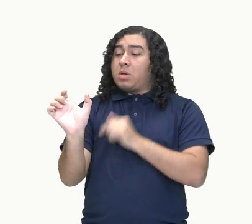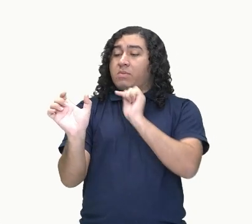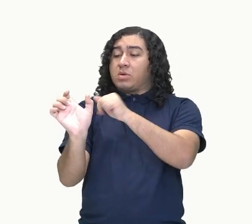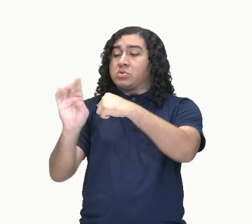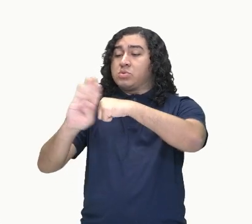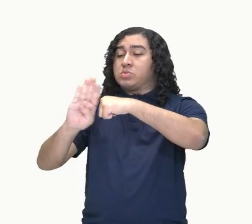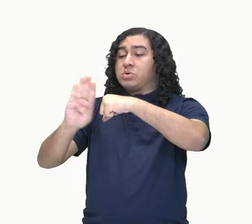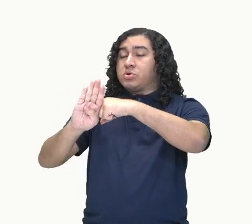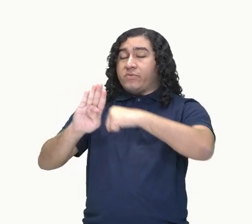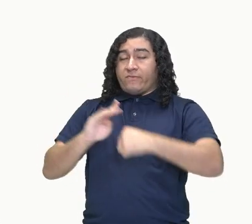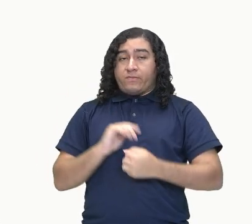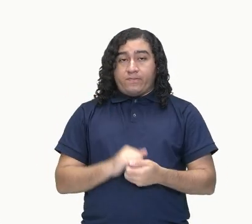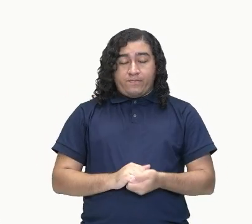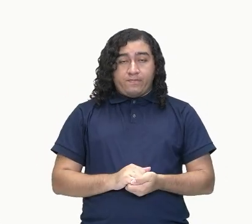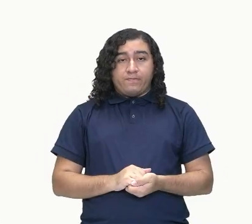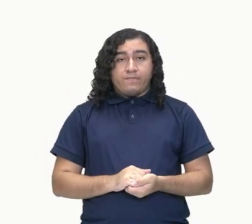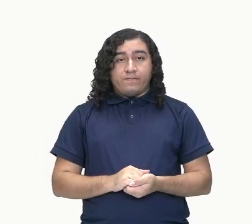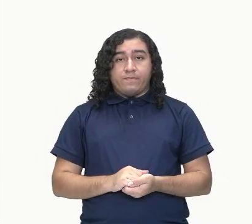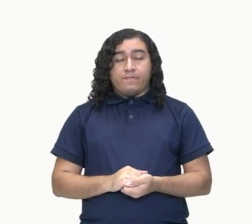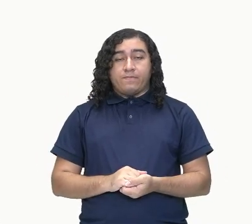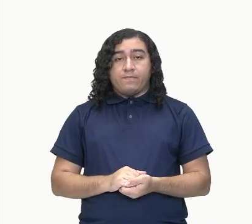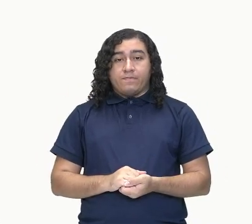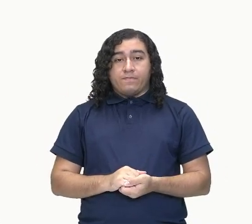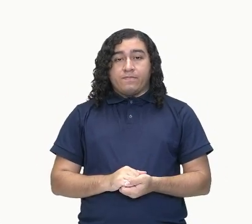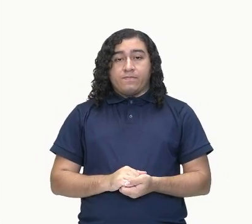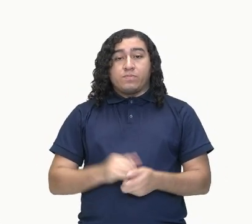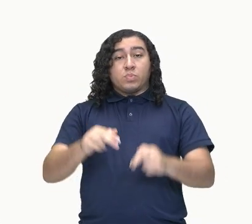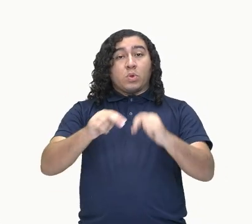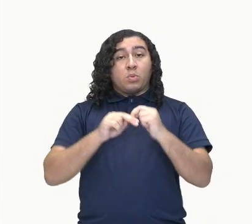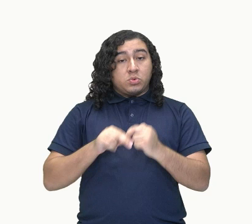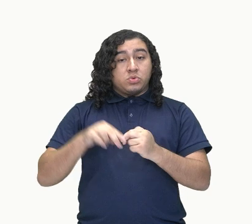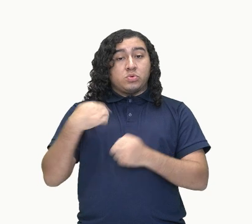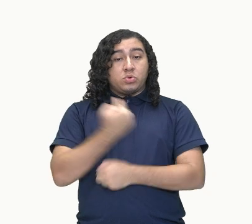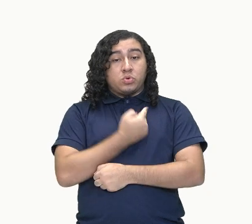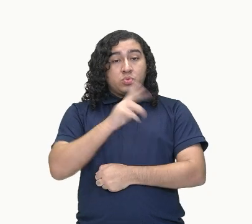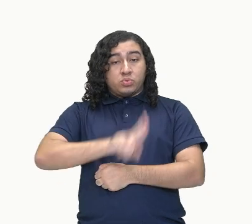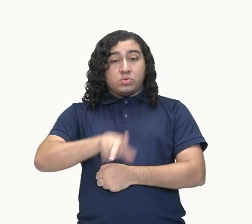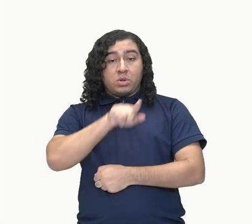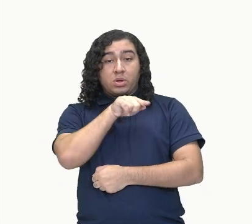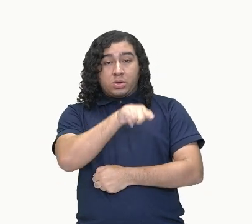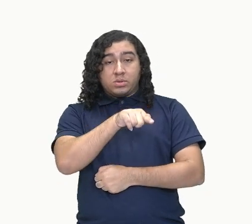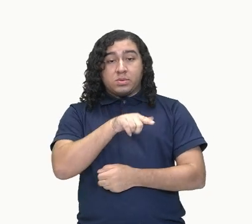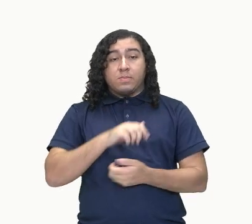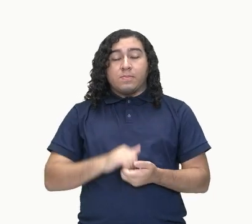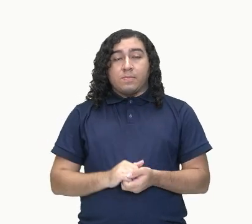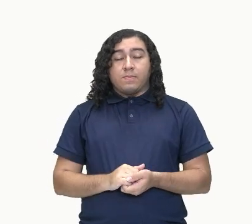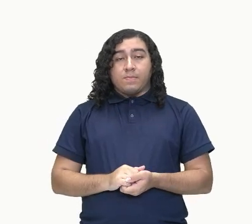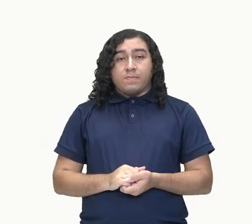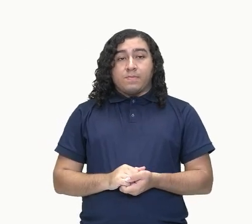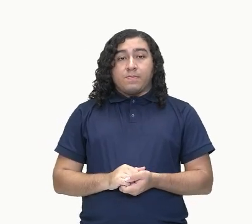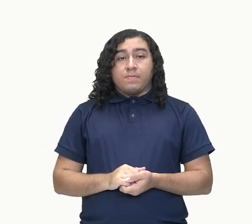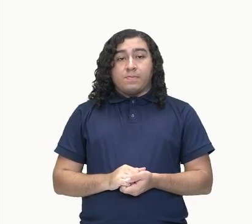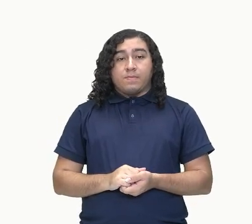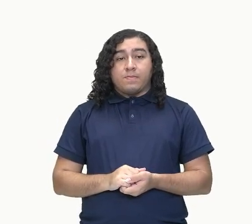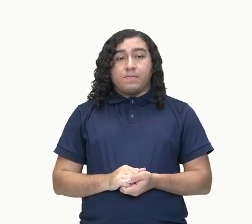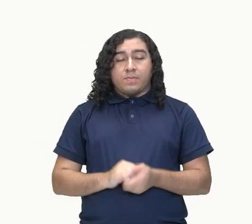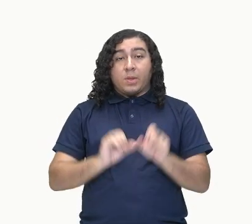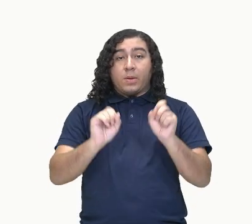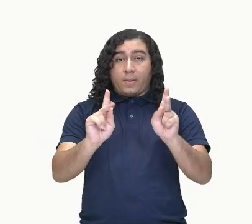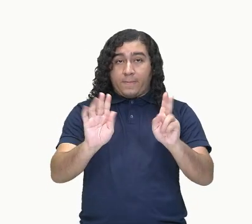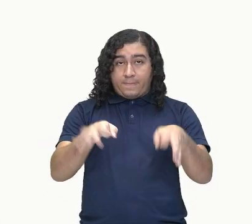aquele alimento. Então, para isso que nós vamos usar os adjetivos, para dar característica,